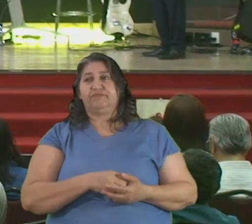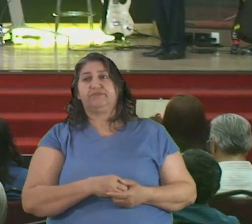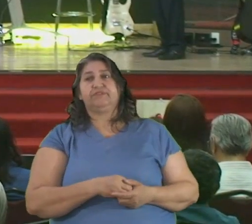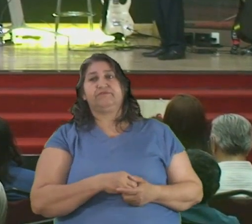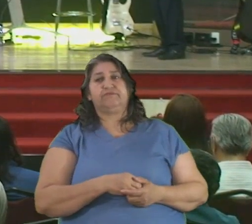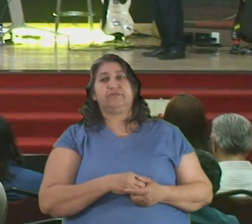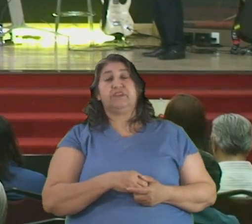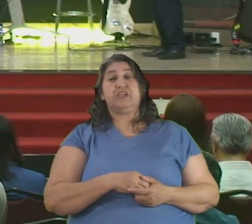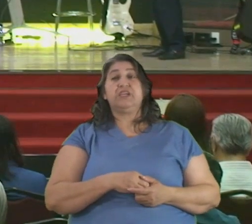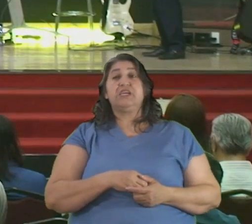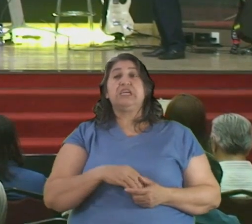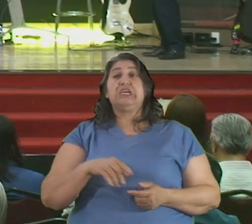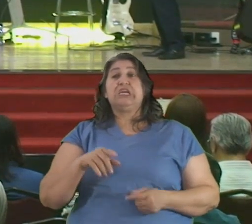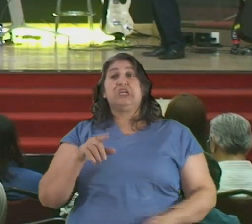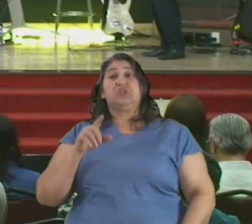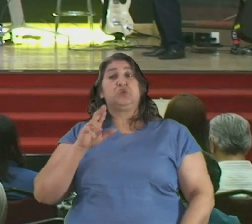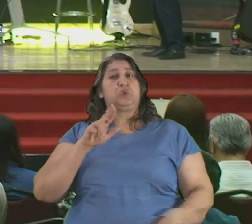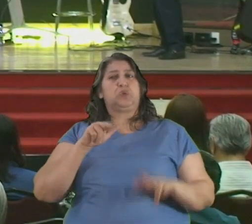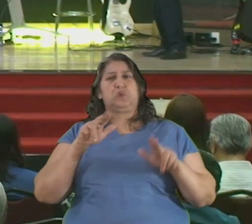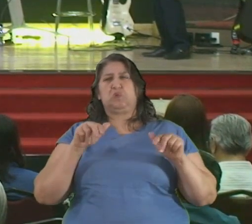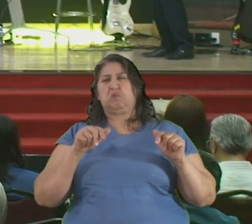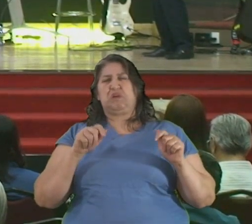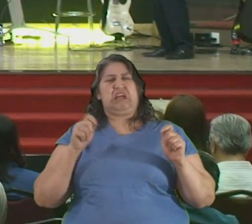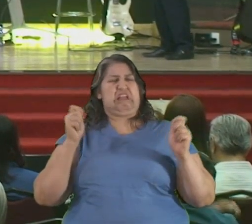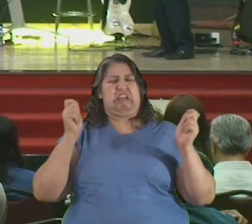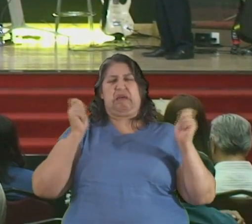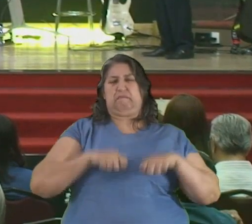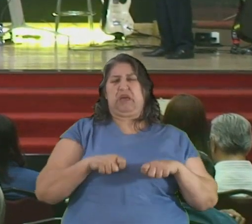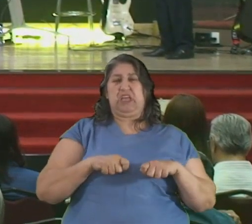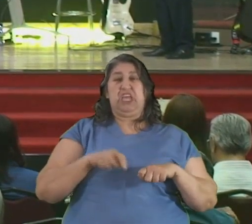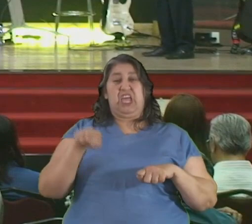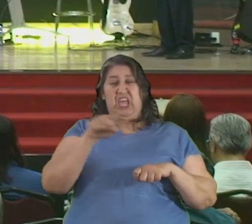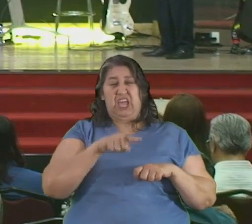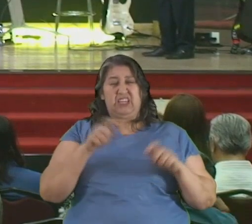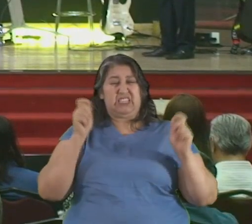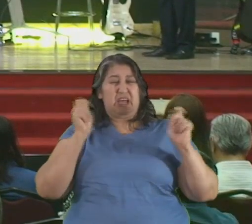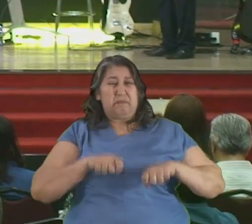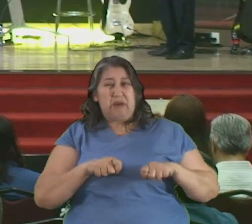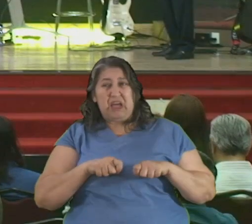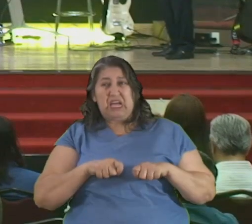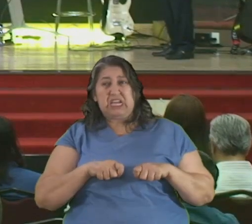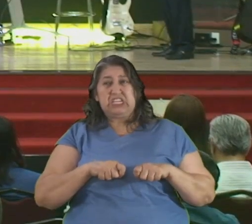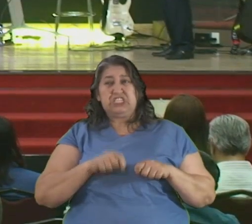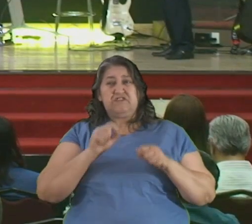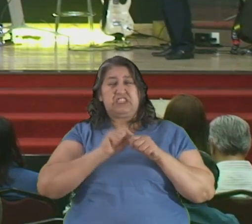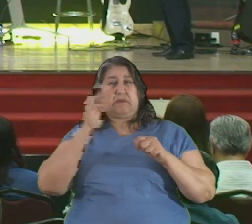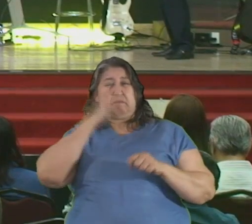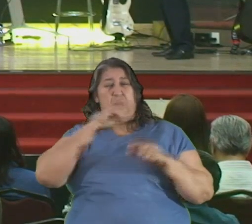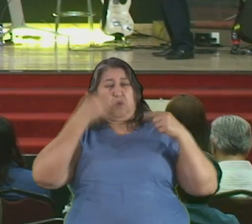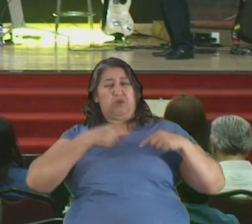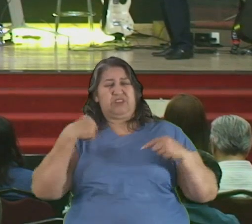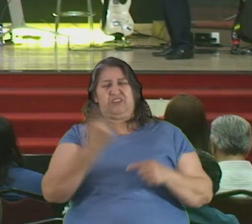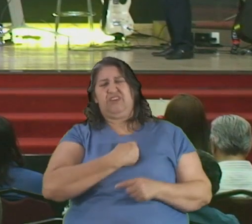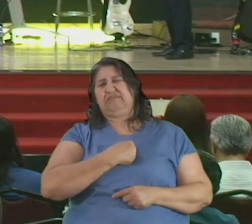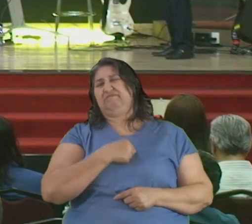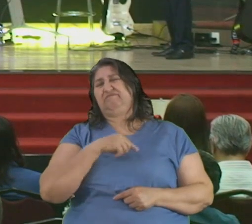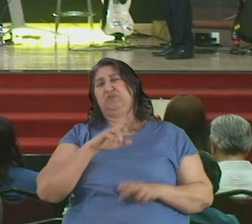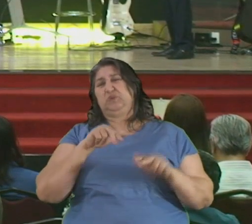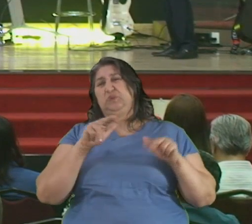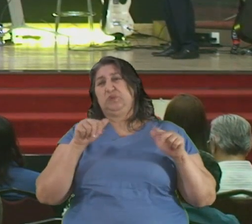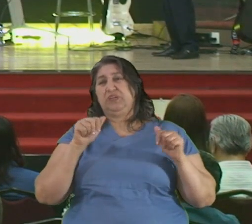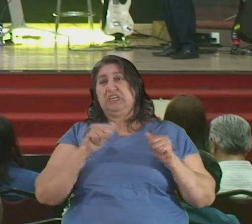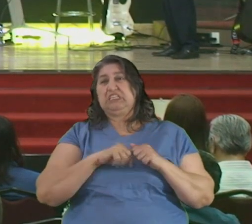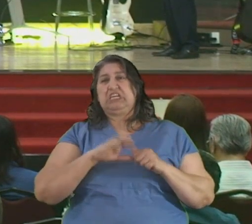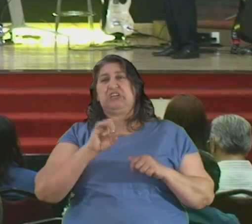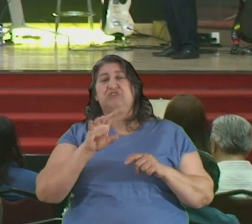nós. Nunca serão capazes de nos causar sério mal, serão apenas uns